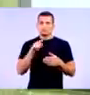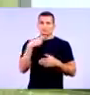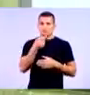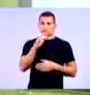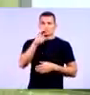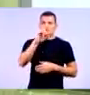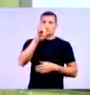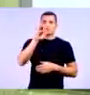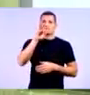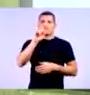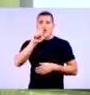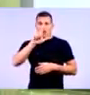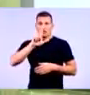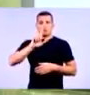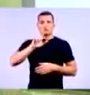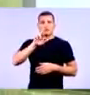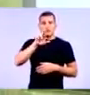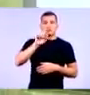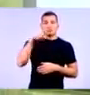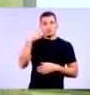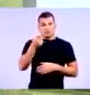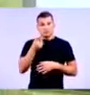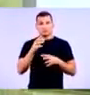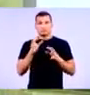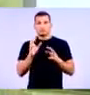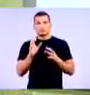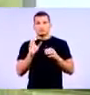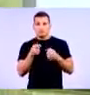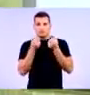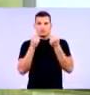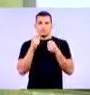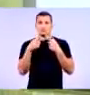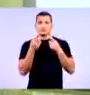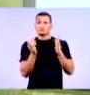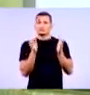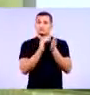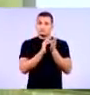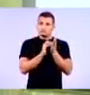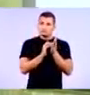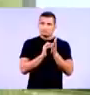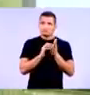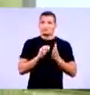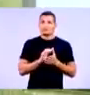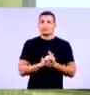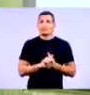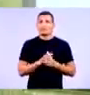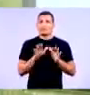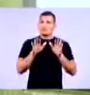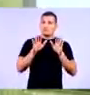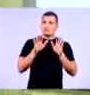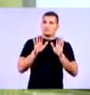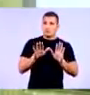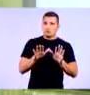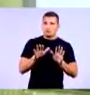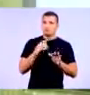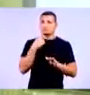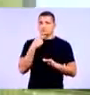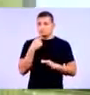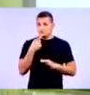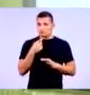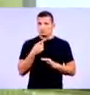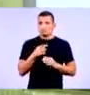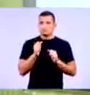salvar o seu texto e posteriormente anexar. Não há dúvidas nesse procedimento. Mas, caso tenha ficado alguma